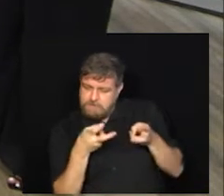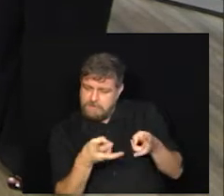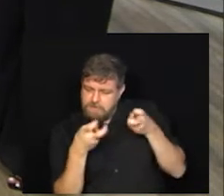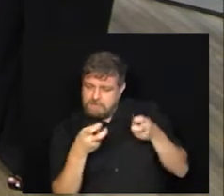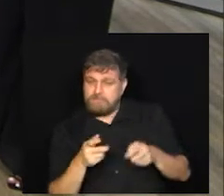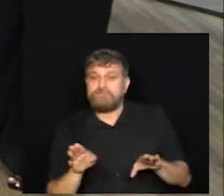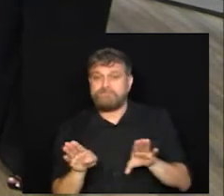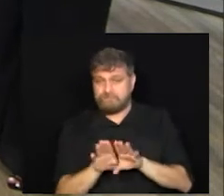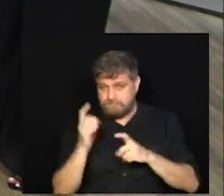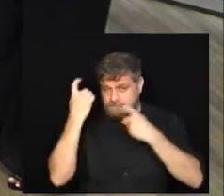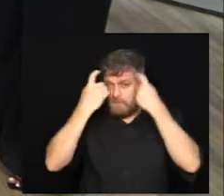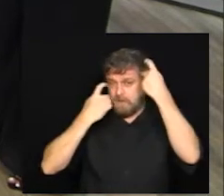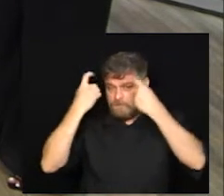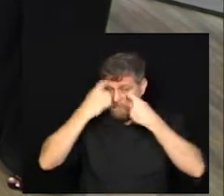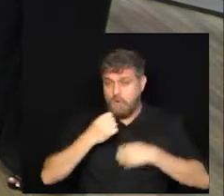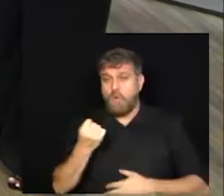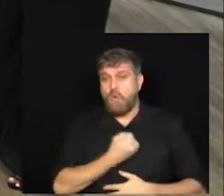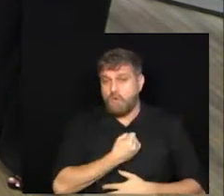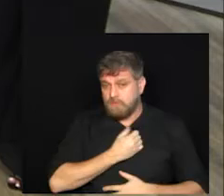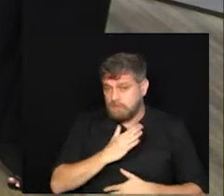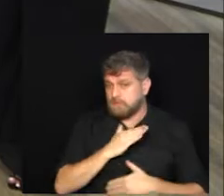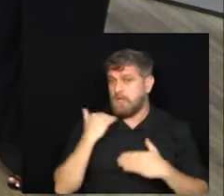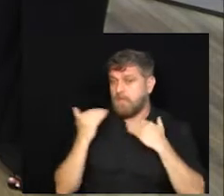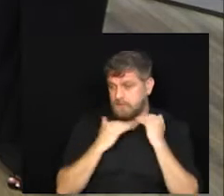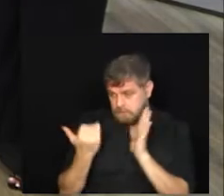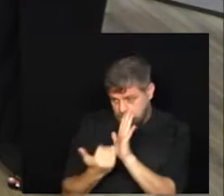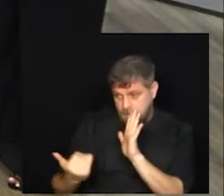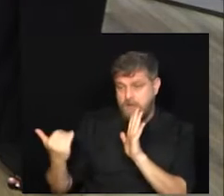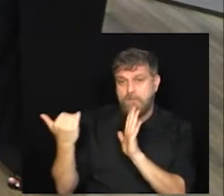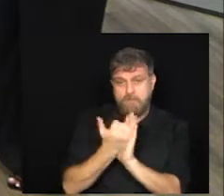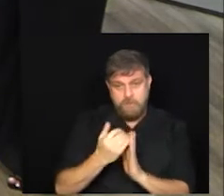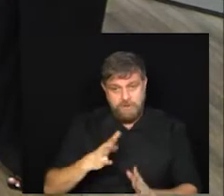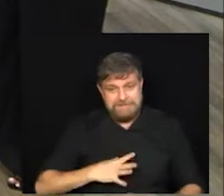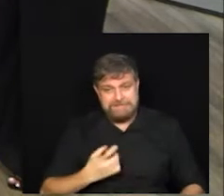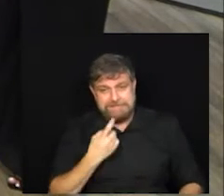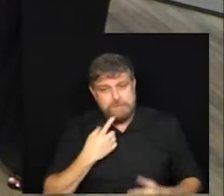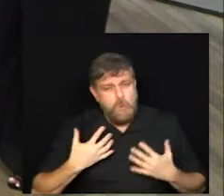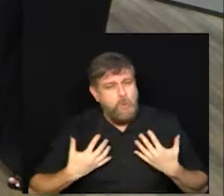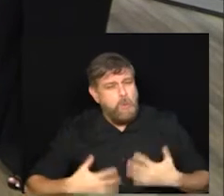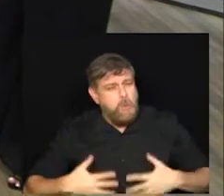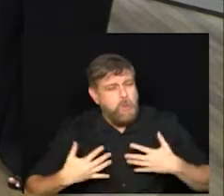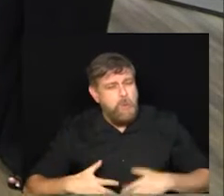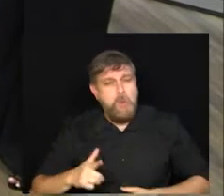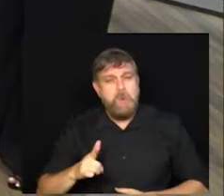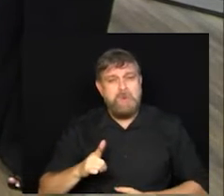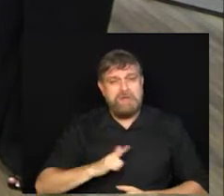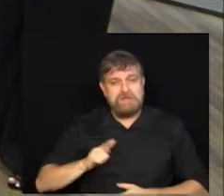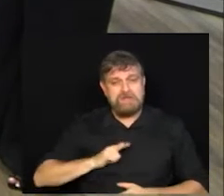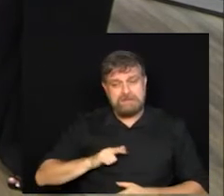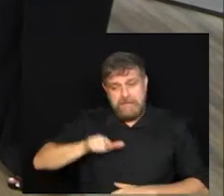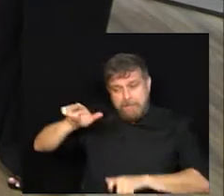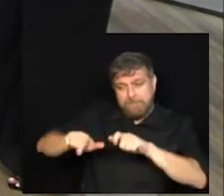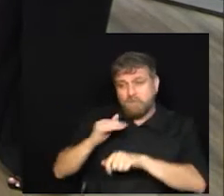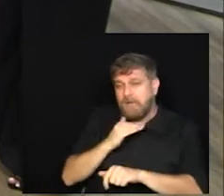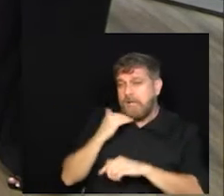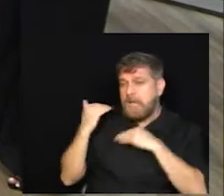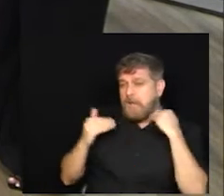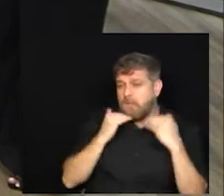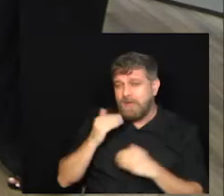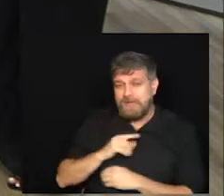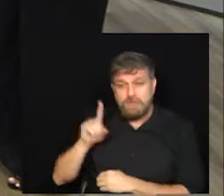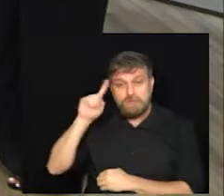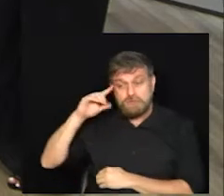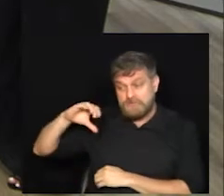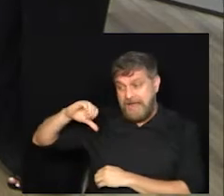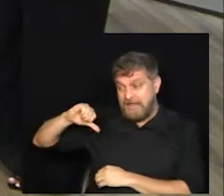preocupação também com o aumento do número de óbitos na nossa cidade. Olha, a gente tem óbitos aqui registrados desde o dia